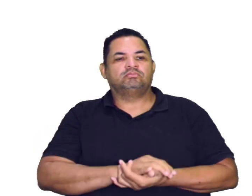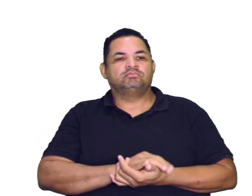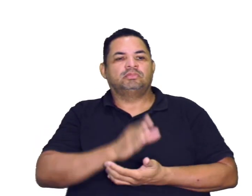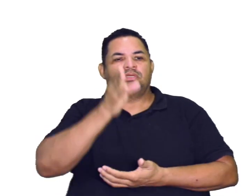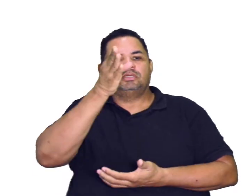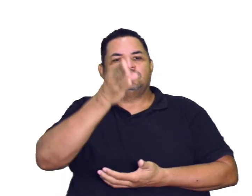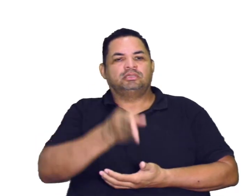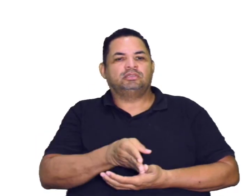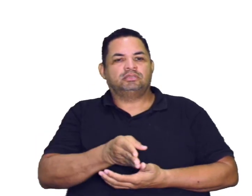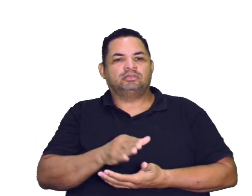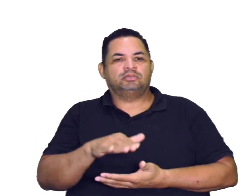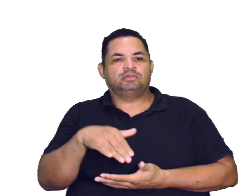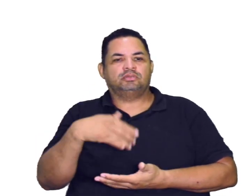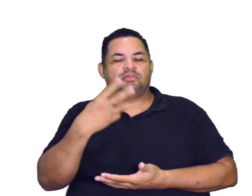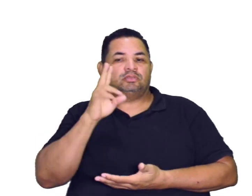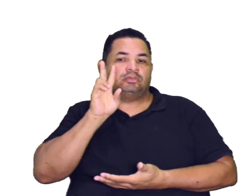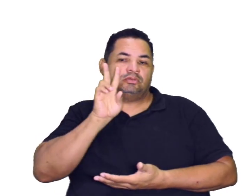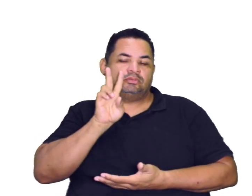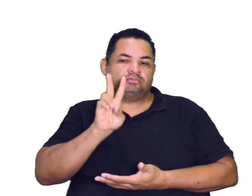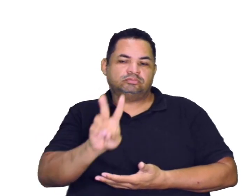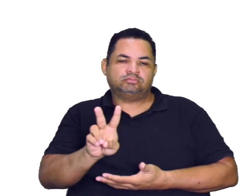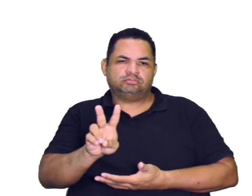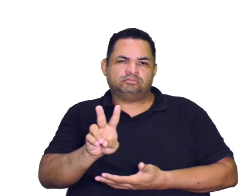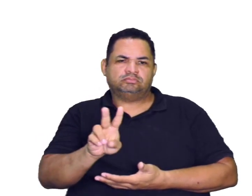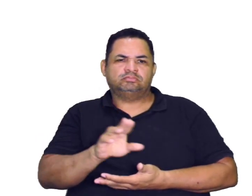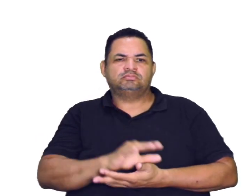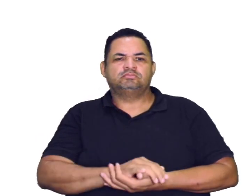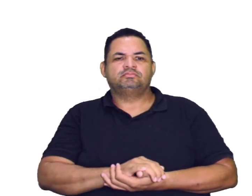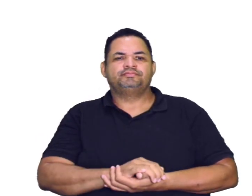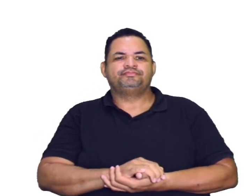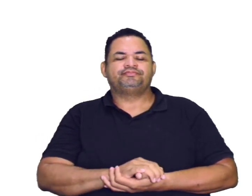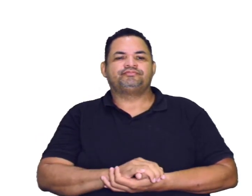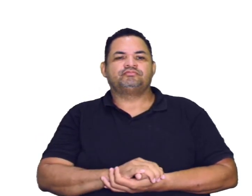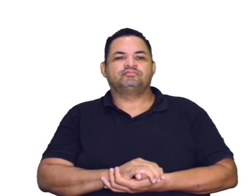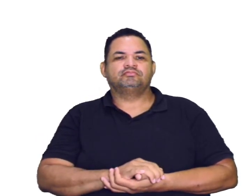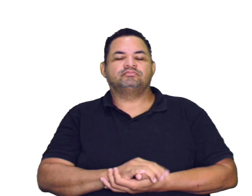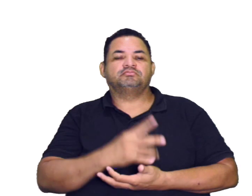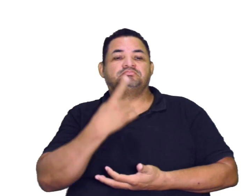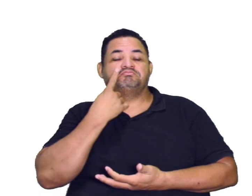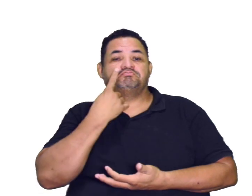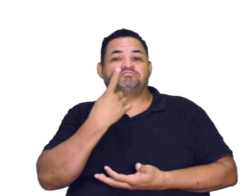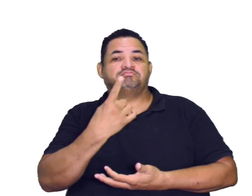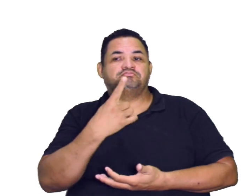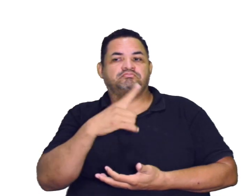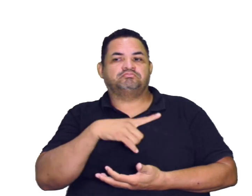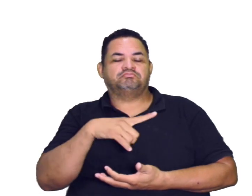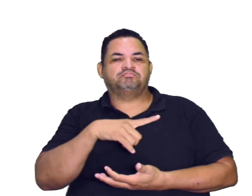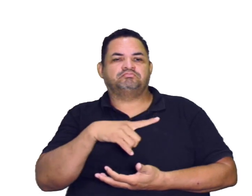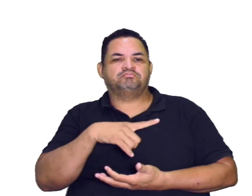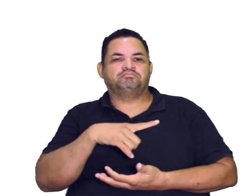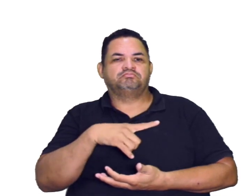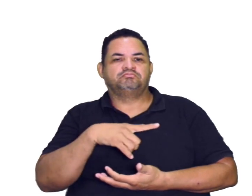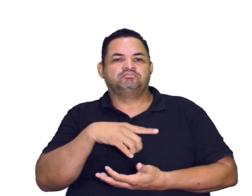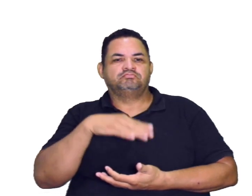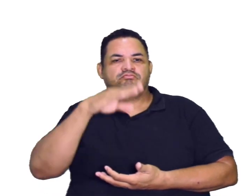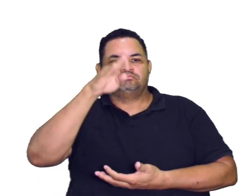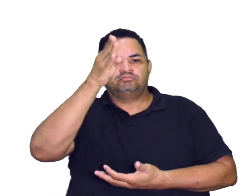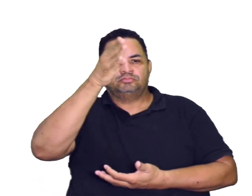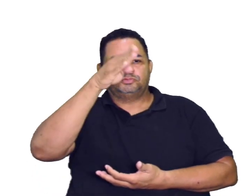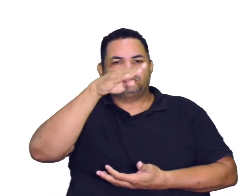reta. Quando eu bato um raio-x, quando eu vou ao médico e eu percebo que há uma espécie de